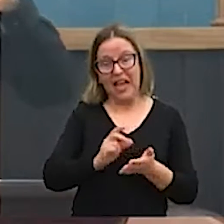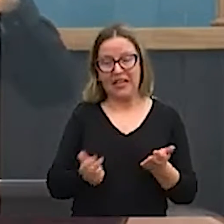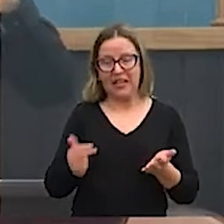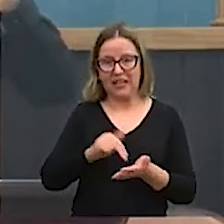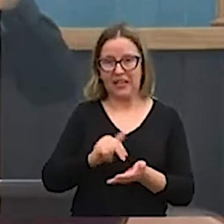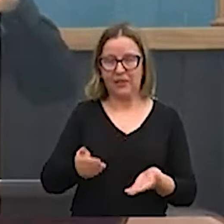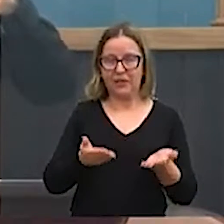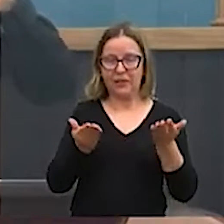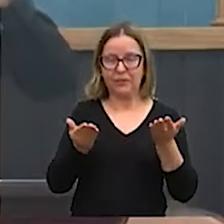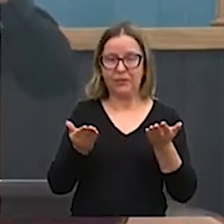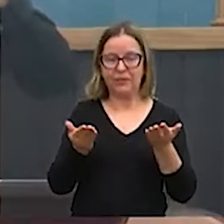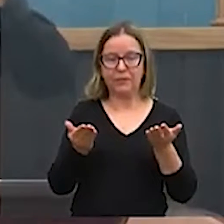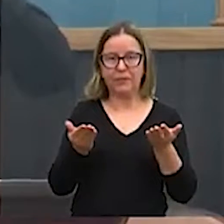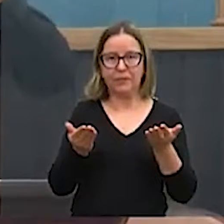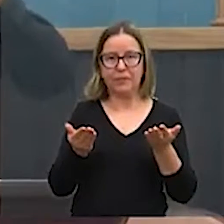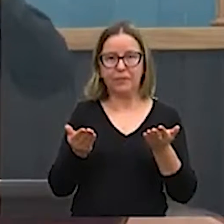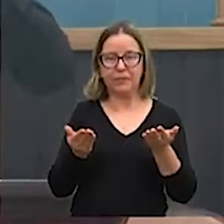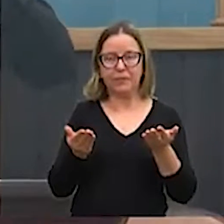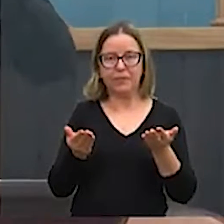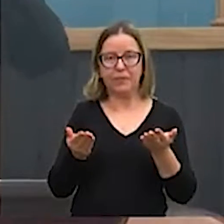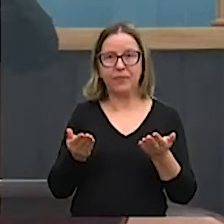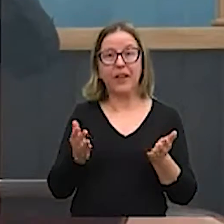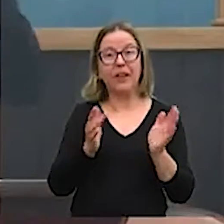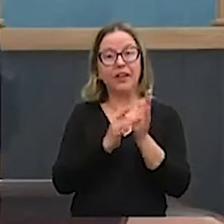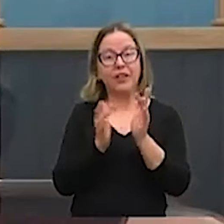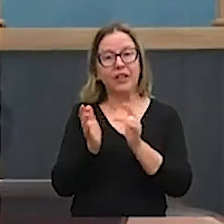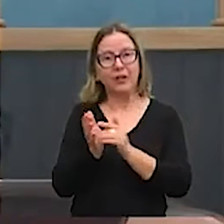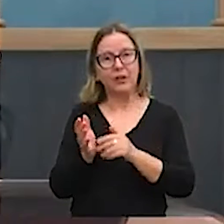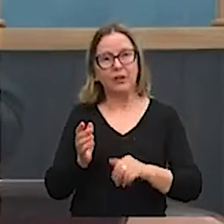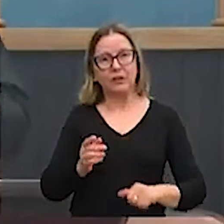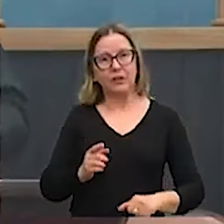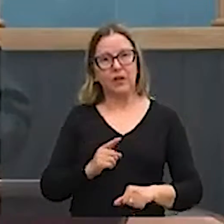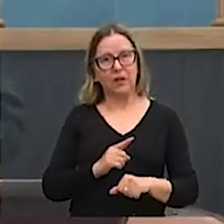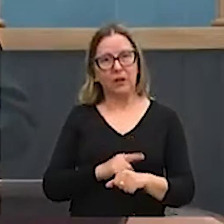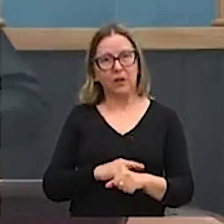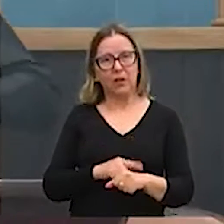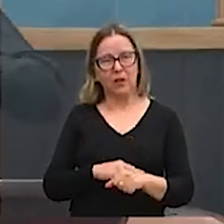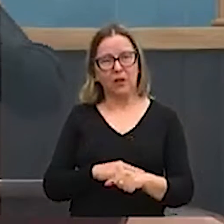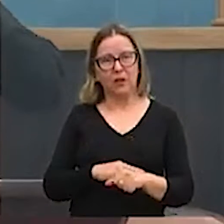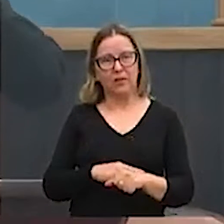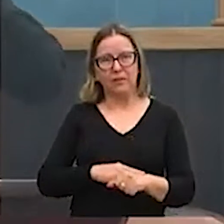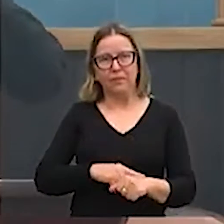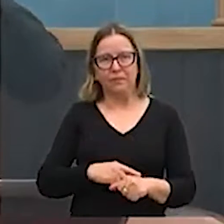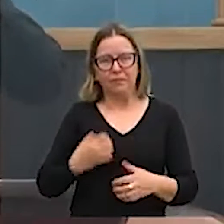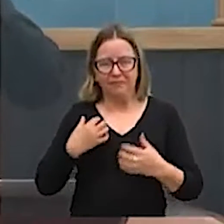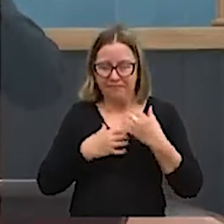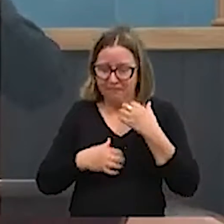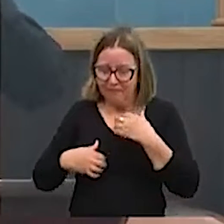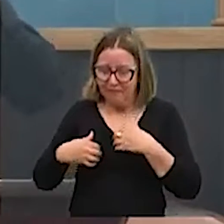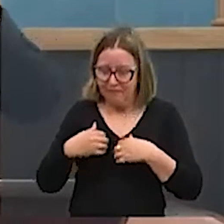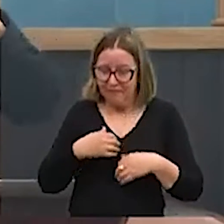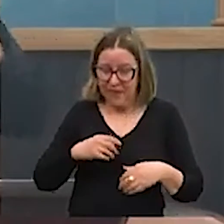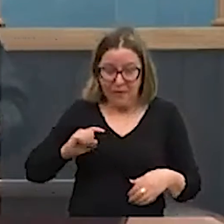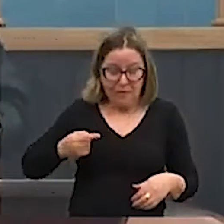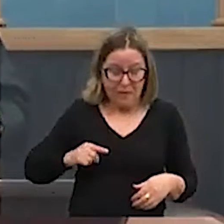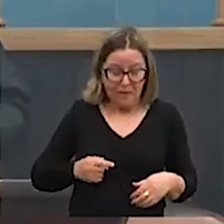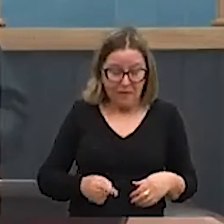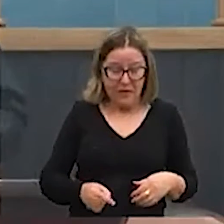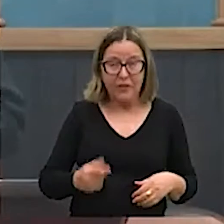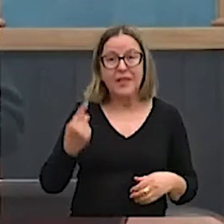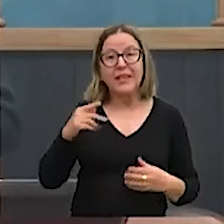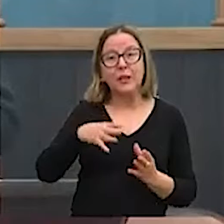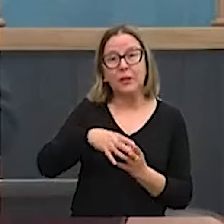estava na hora do seu desgosto mais profundo, a sua alma estava